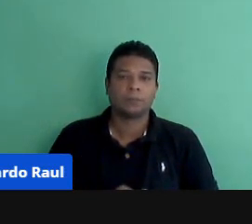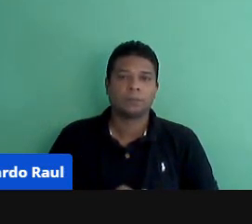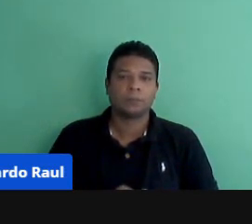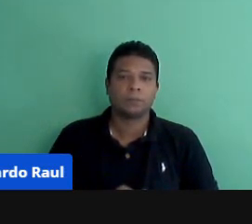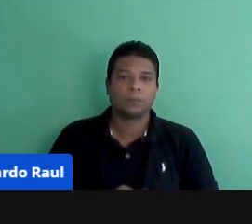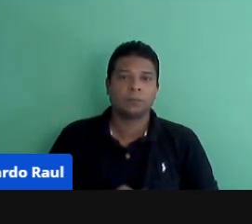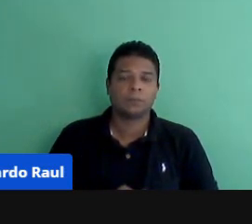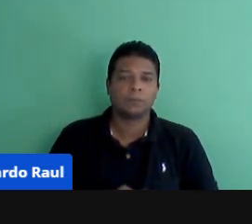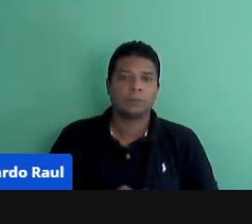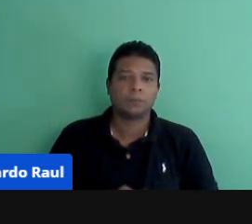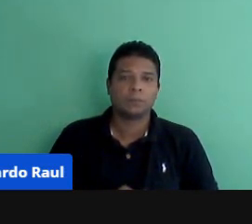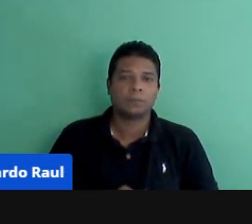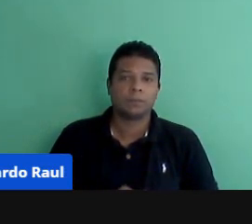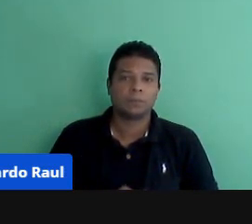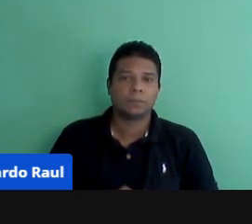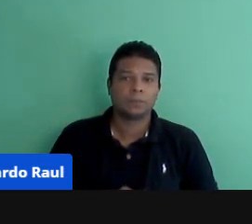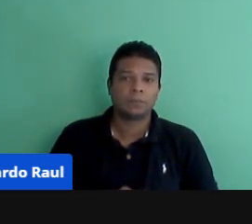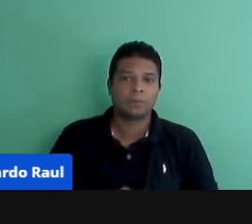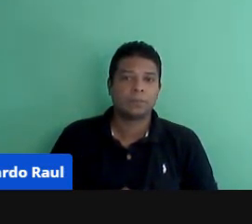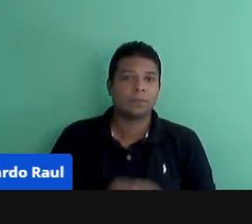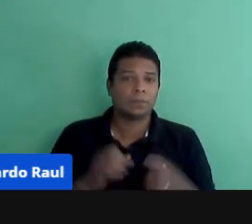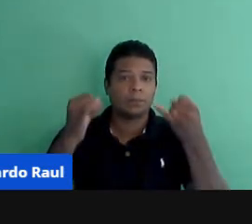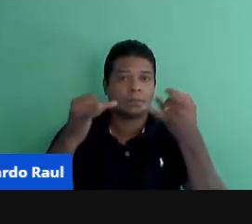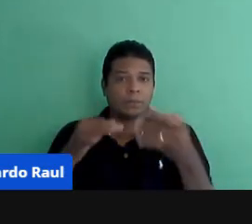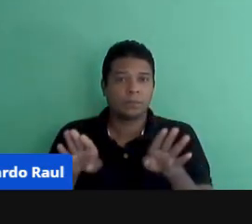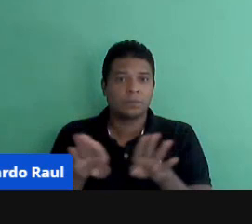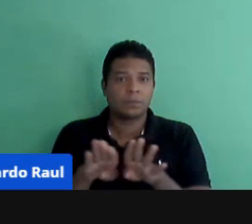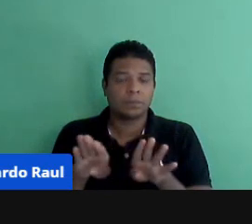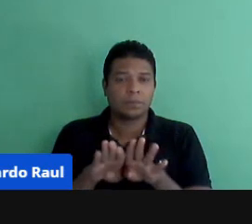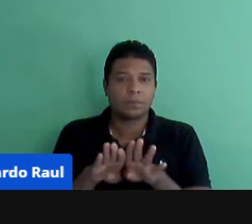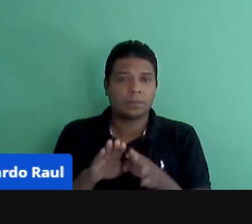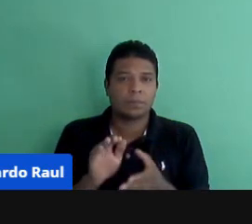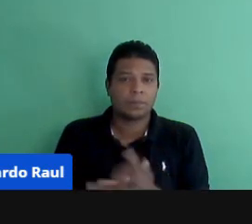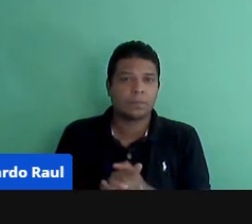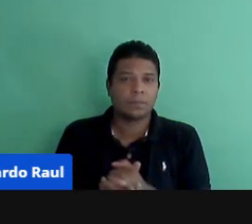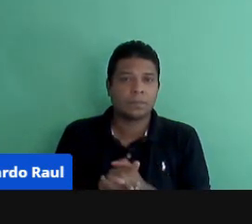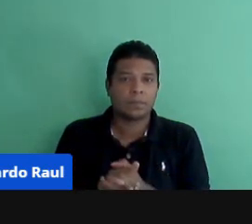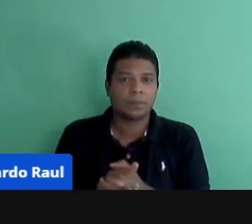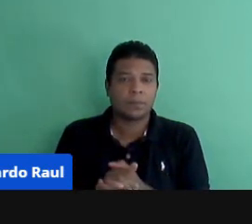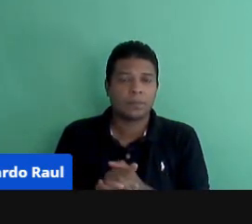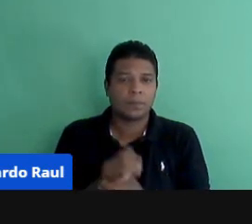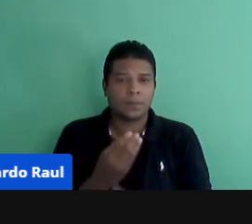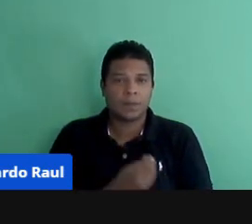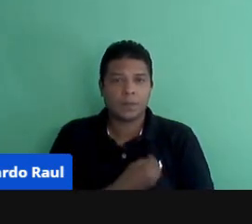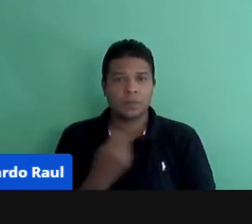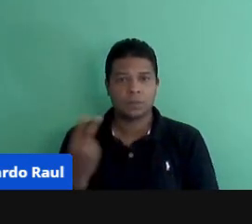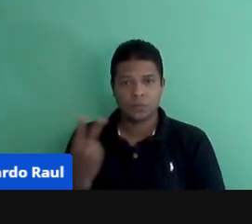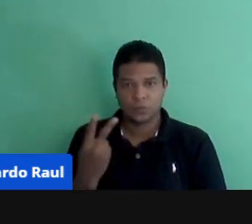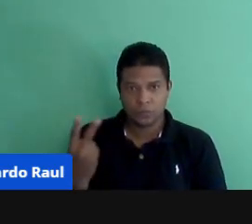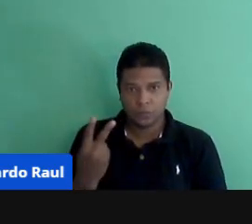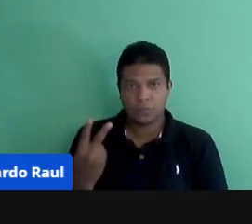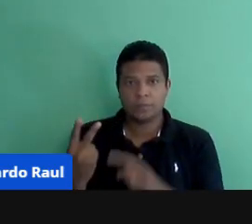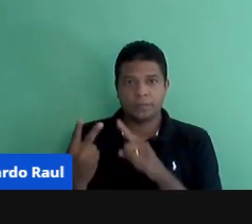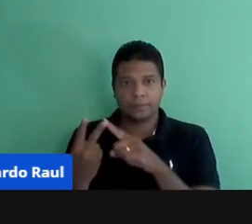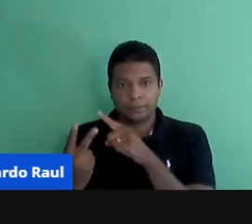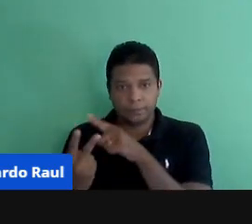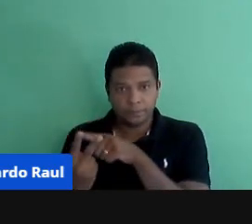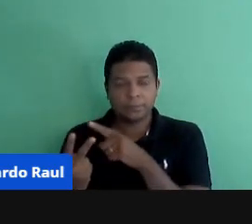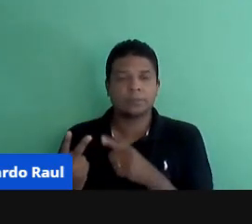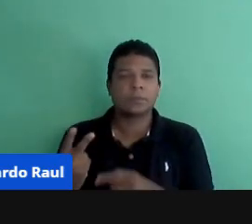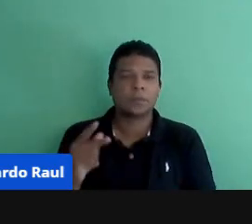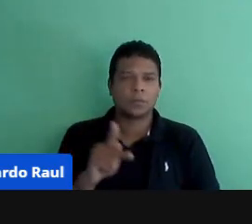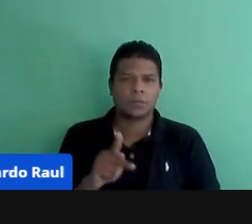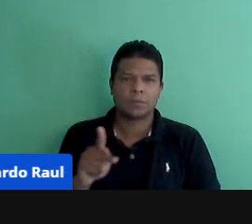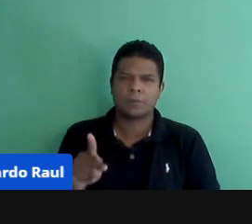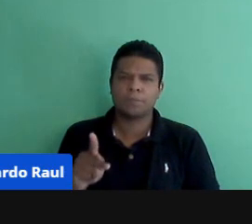Eu destaco também que a participação de vocês dois, né, do Jorge e da Elisângela,